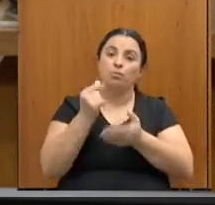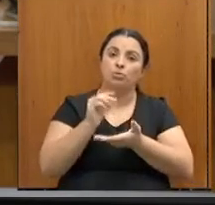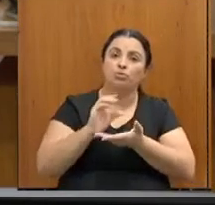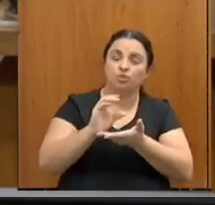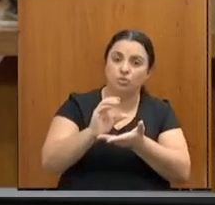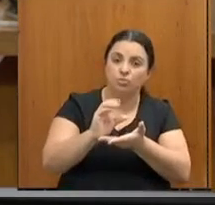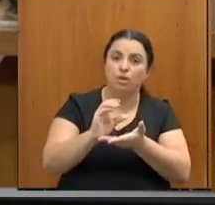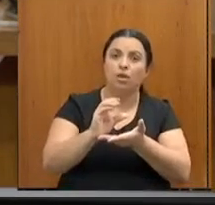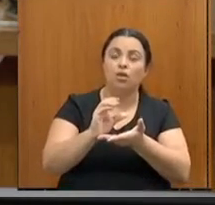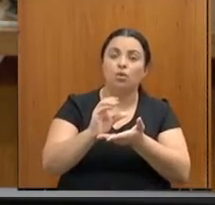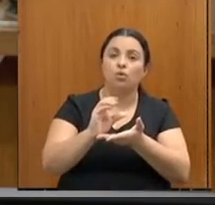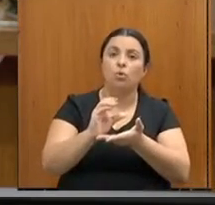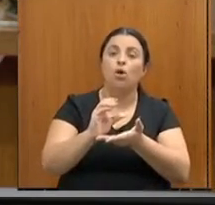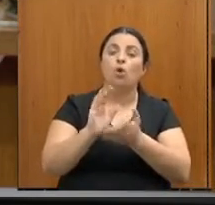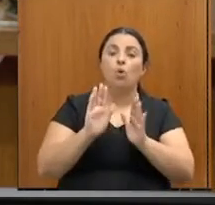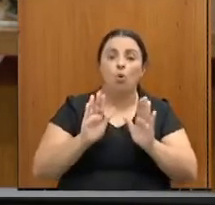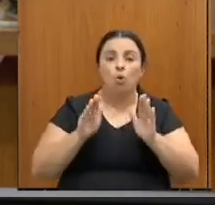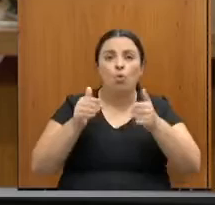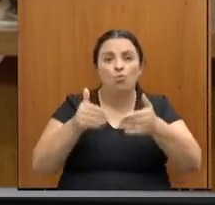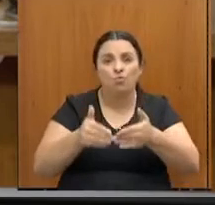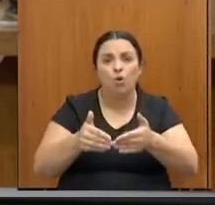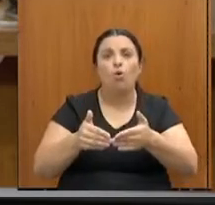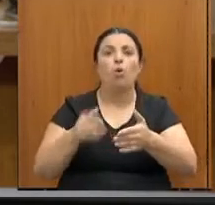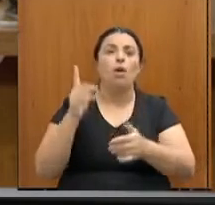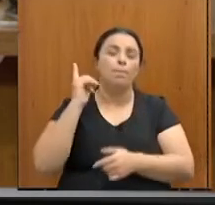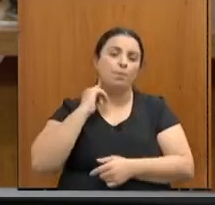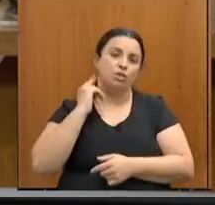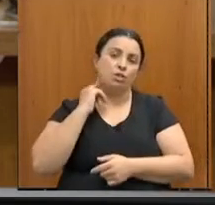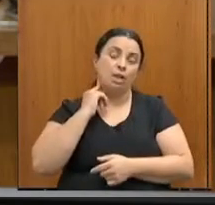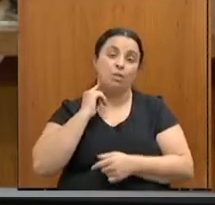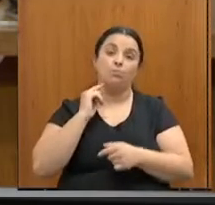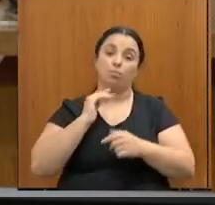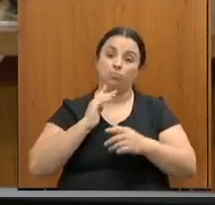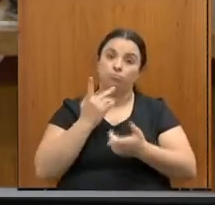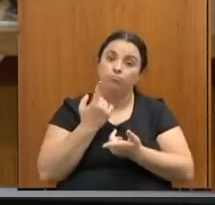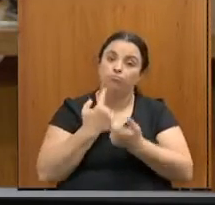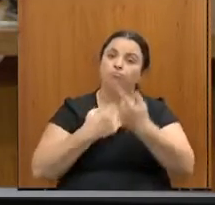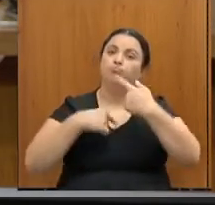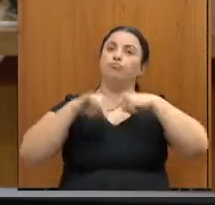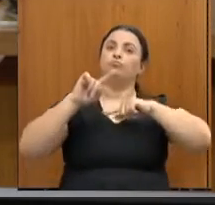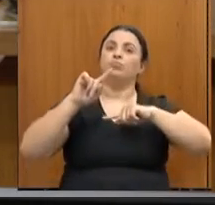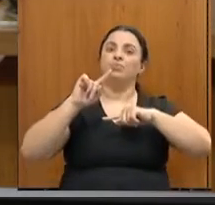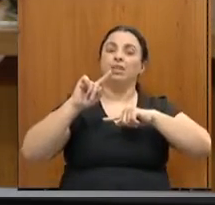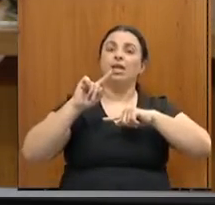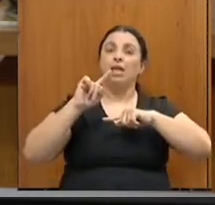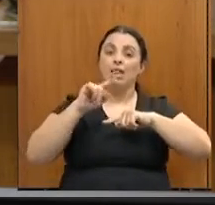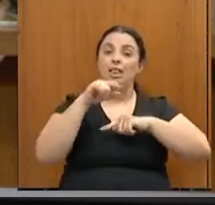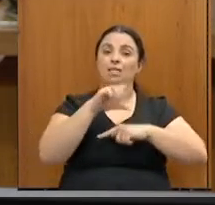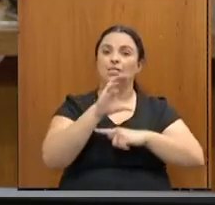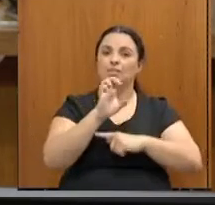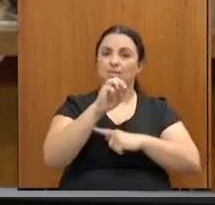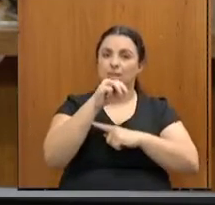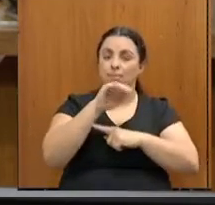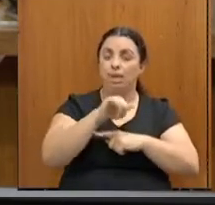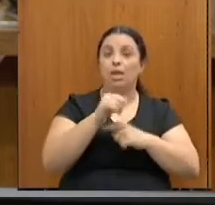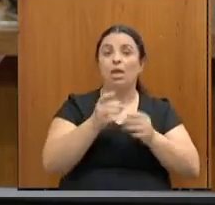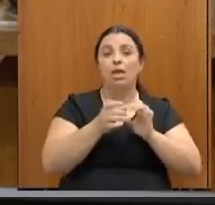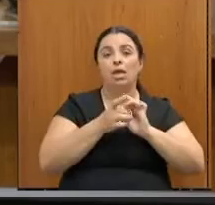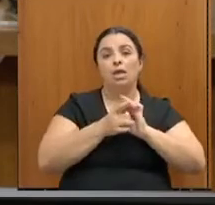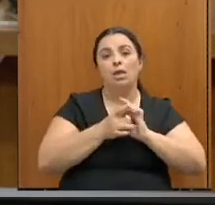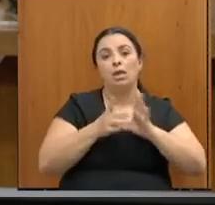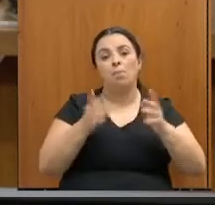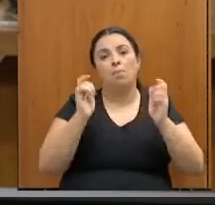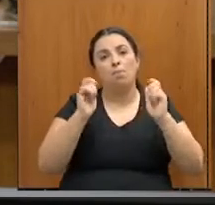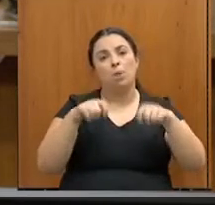problema de investimento focado em Minas para fazer uma transformação da Cemig que permita um maior